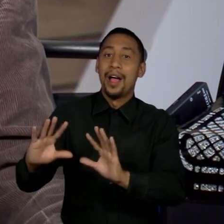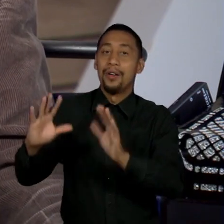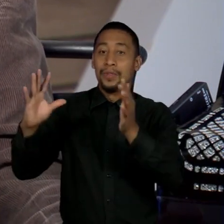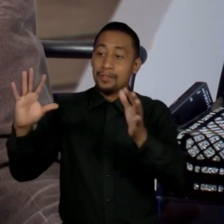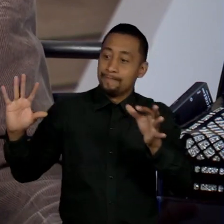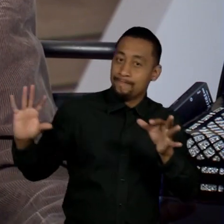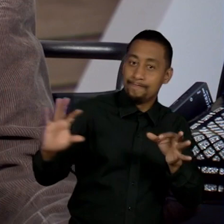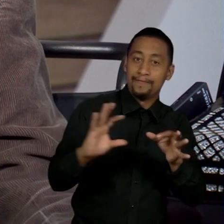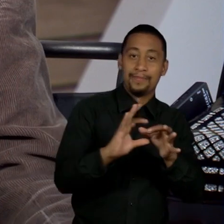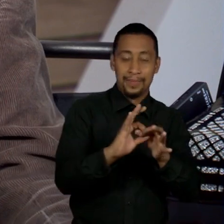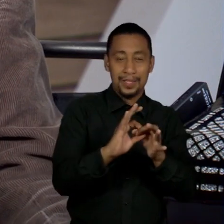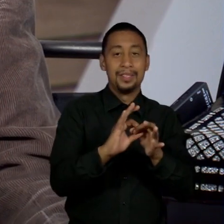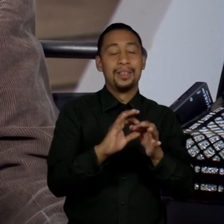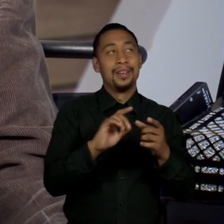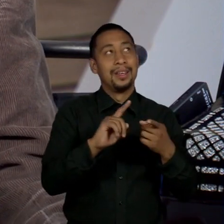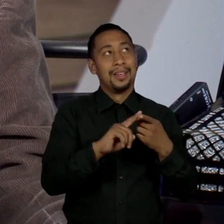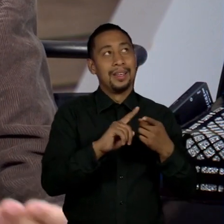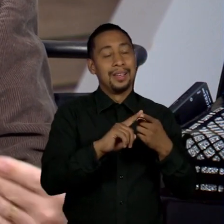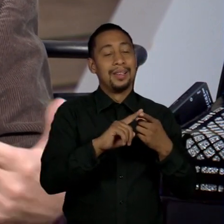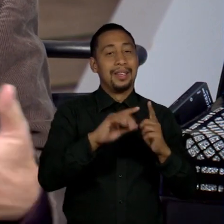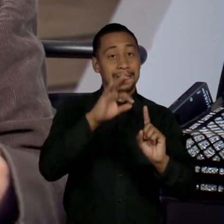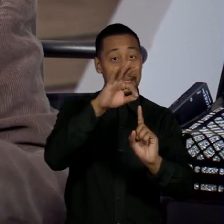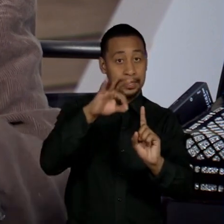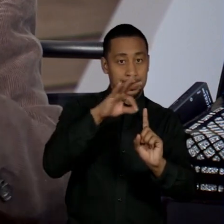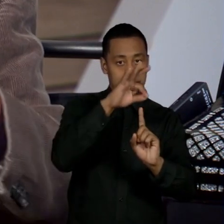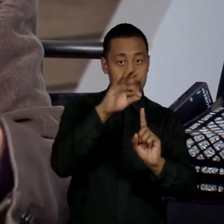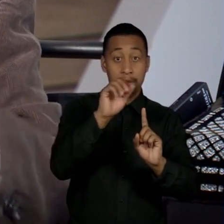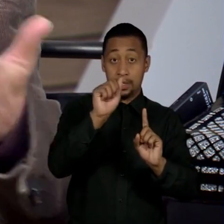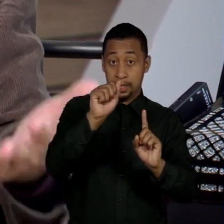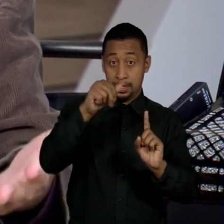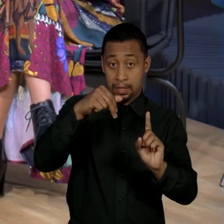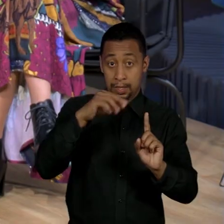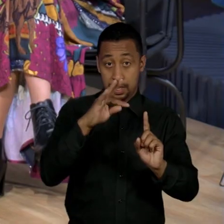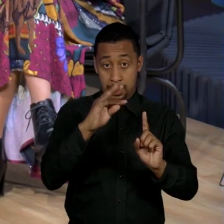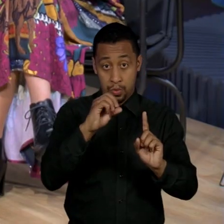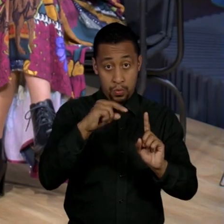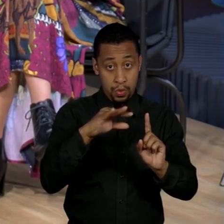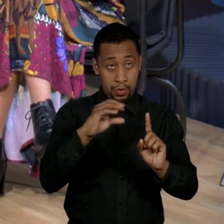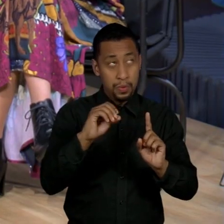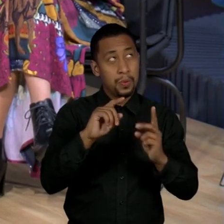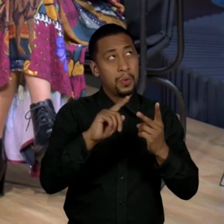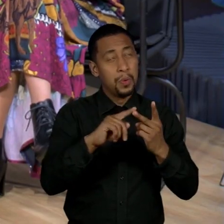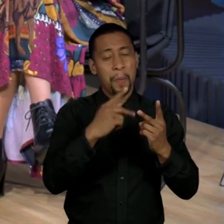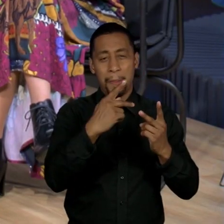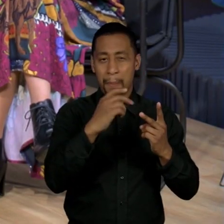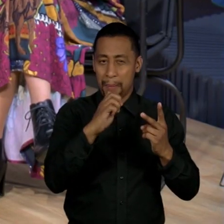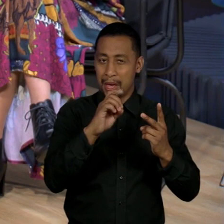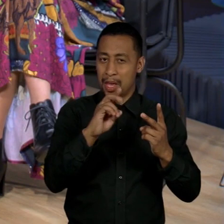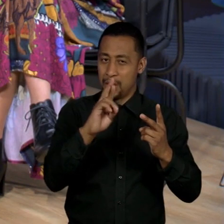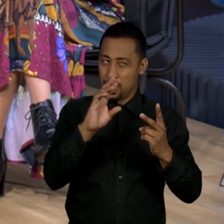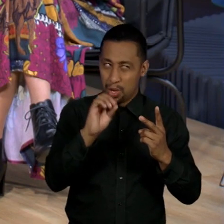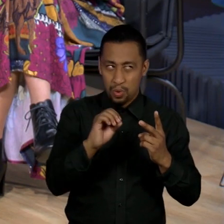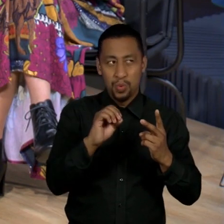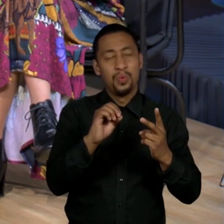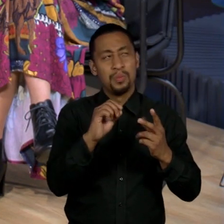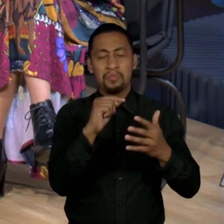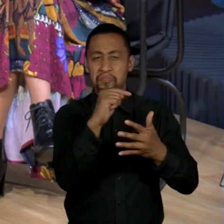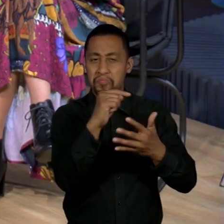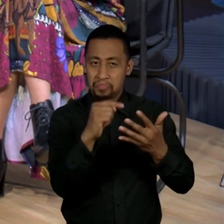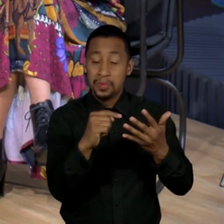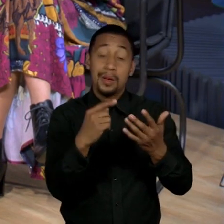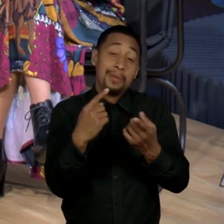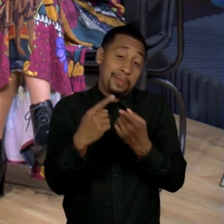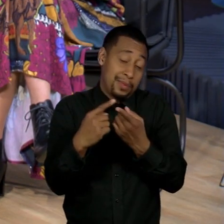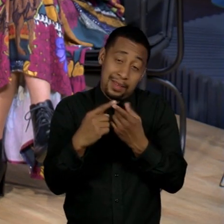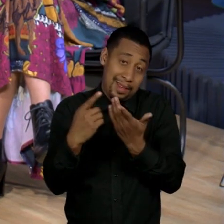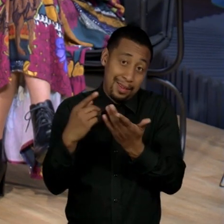Antônio, São João e São Pedro, porque nós somos colonizados pelos portugueses, né? Católicos. Então, o